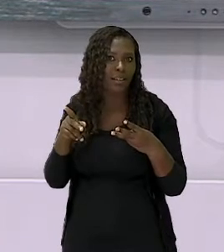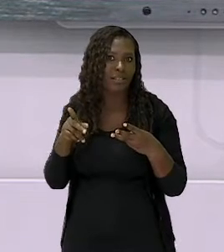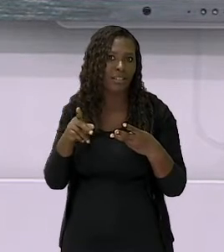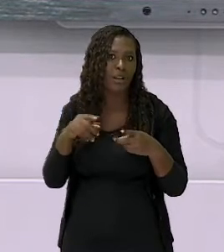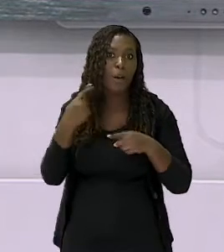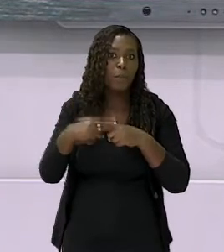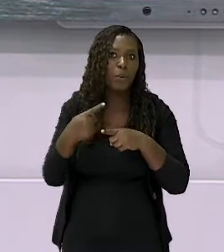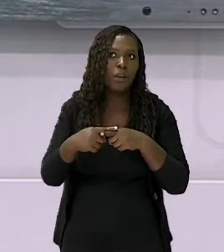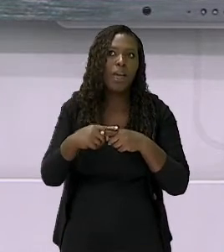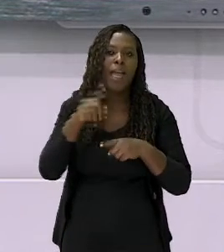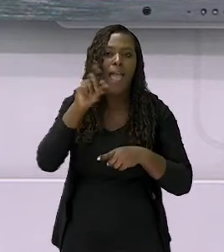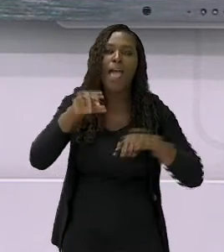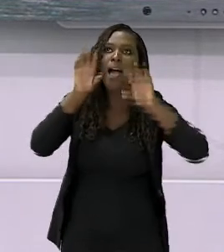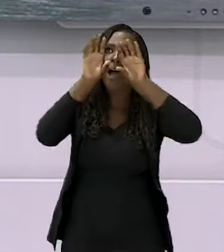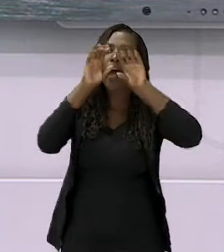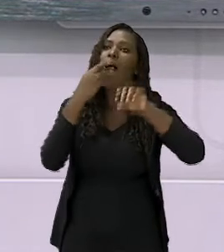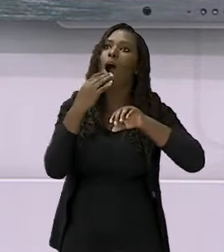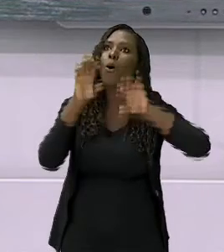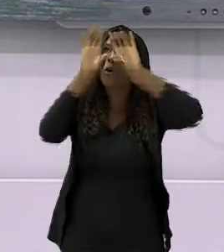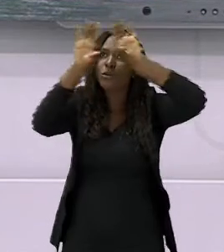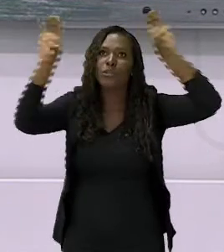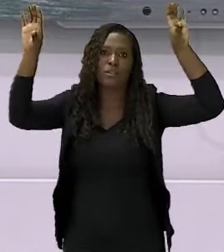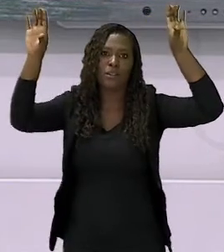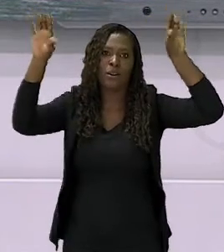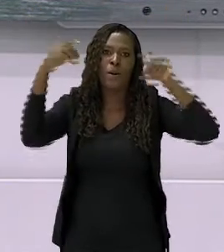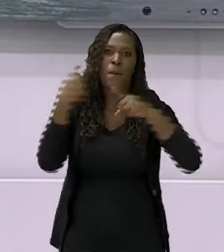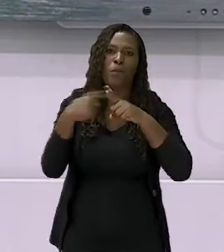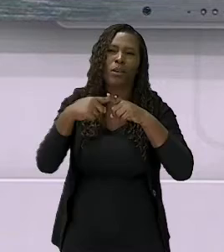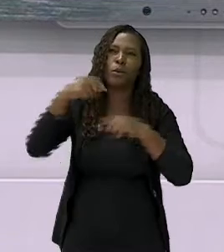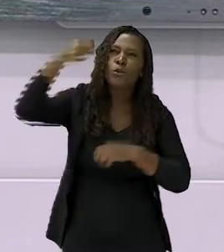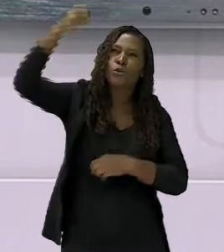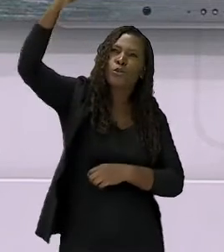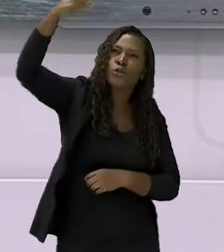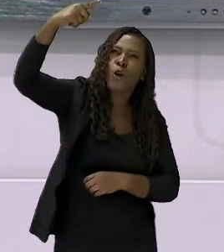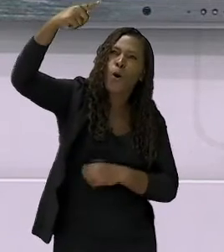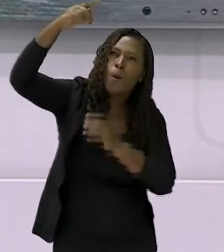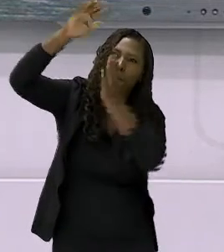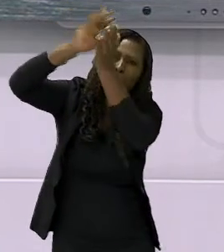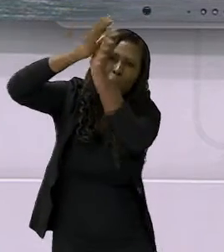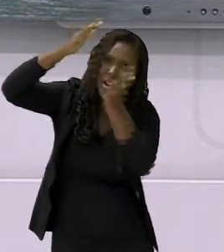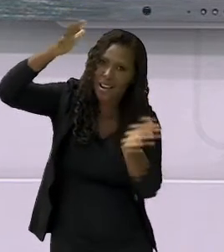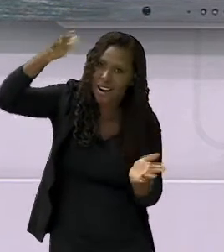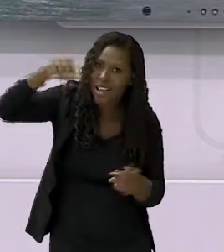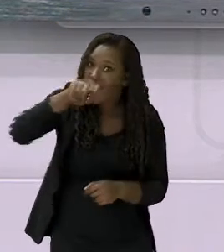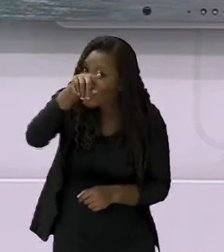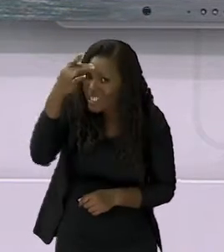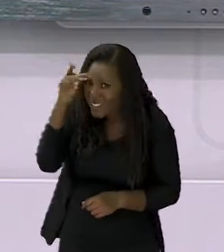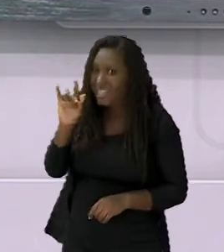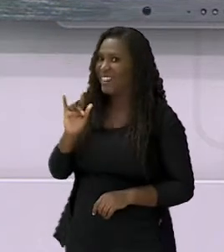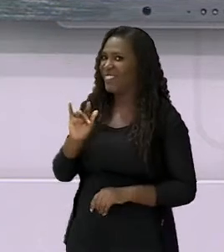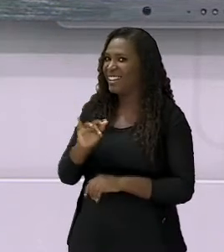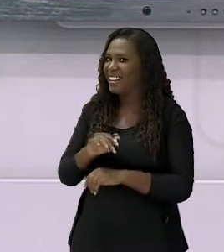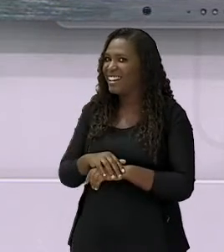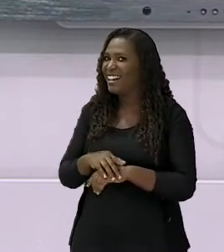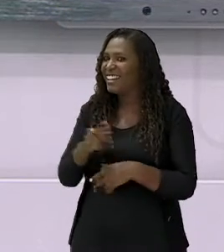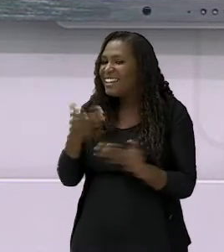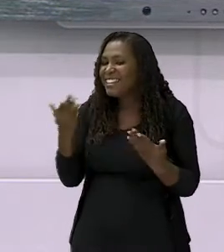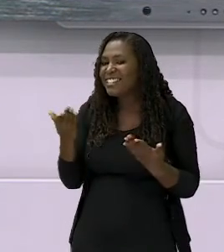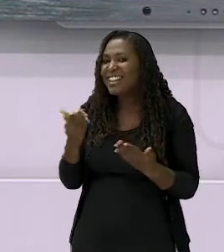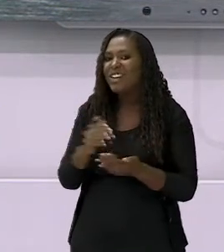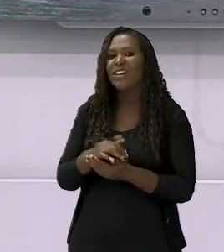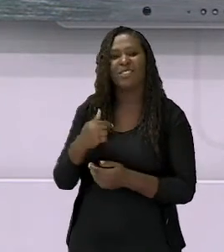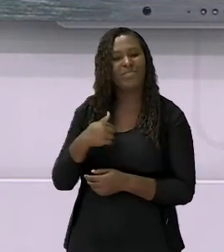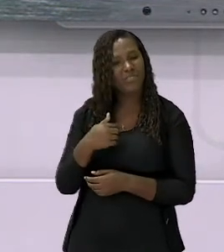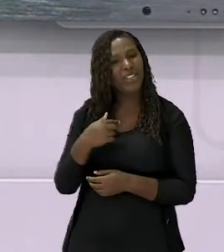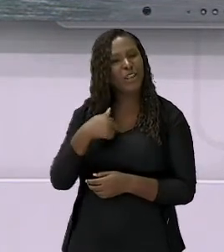né, como o sol está refletindo ali naquele momento. Te peguei, você não sabia disso, tenho quase